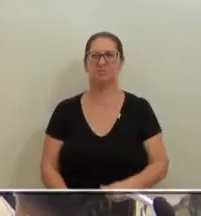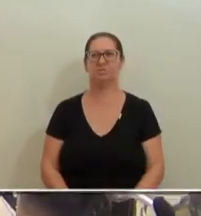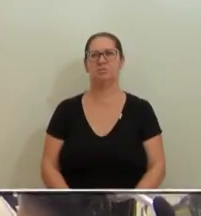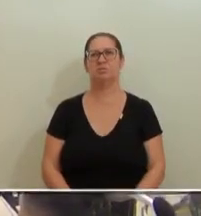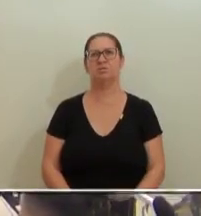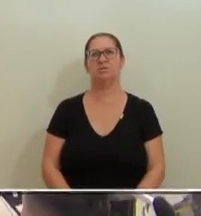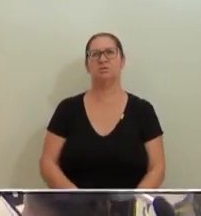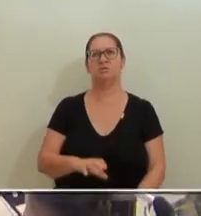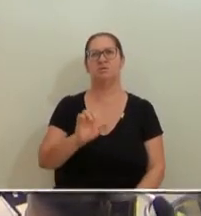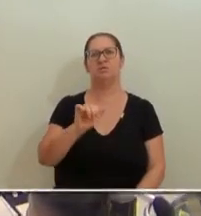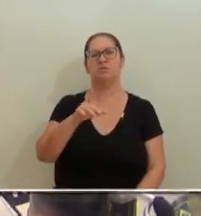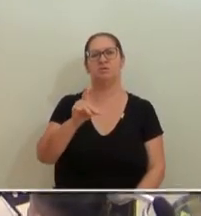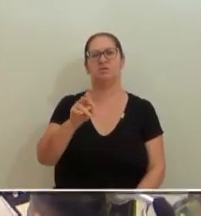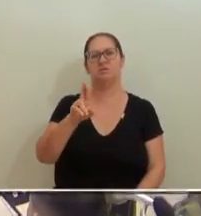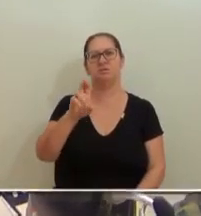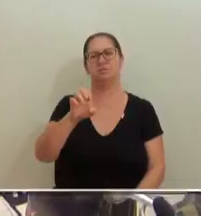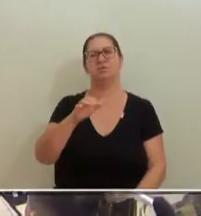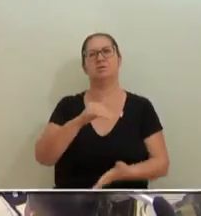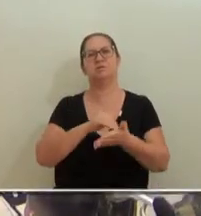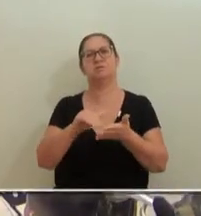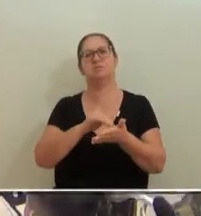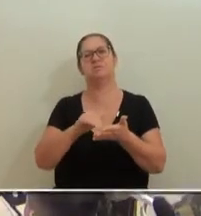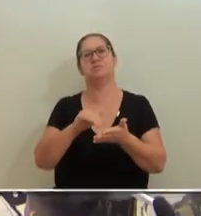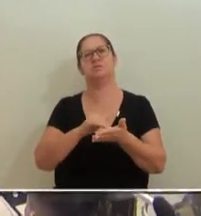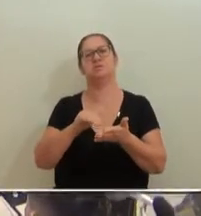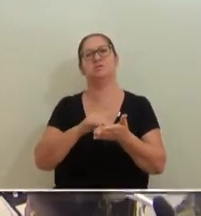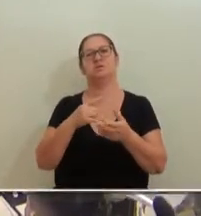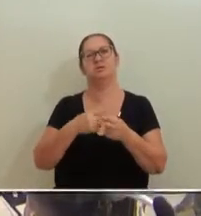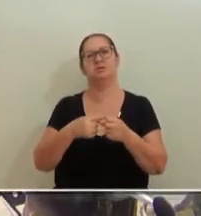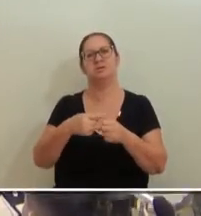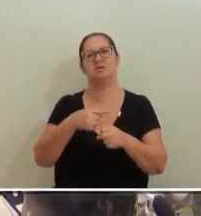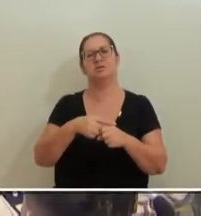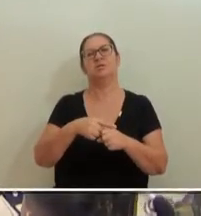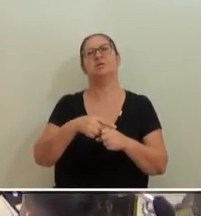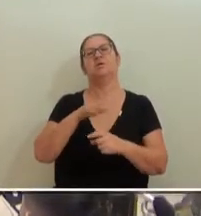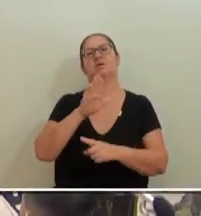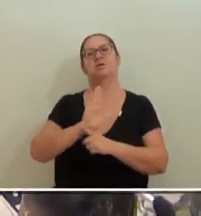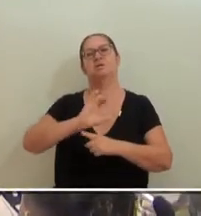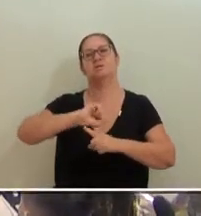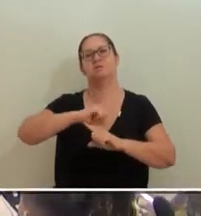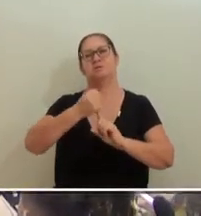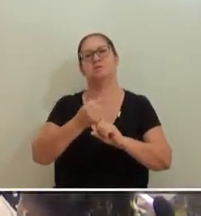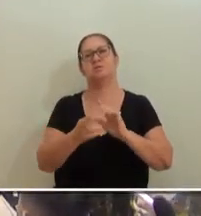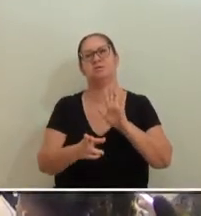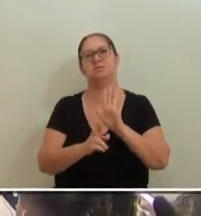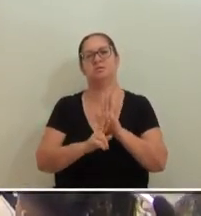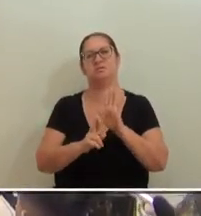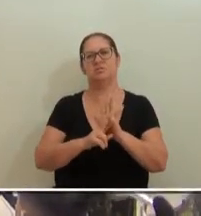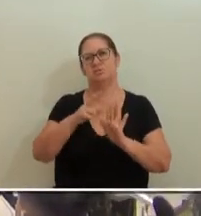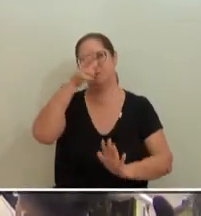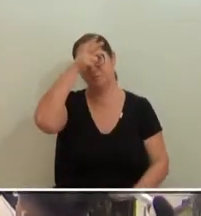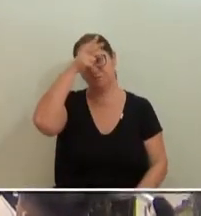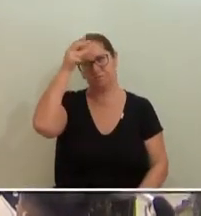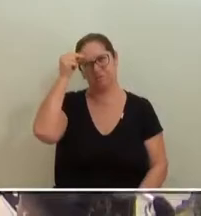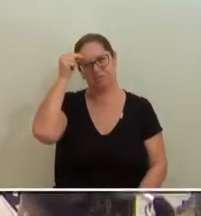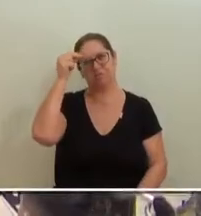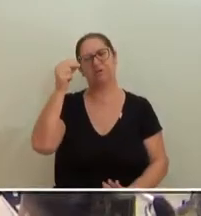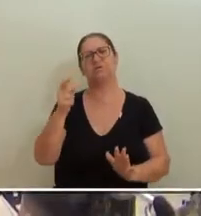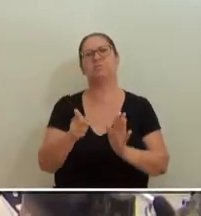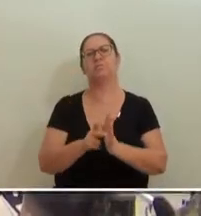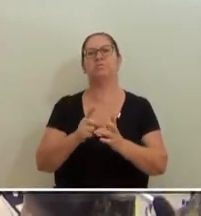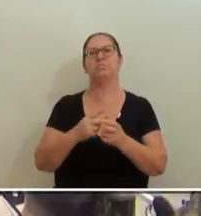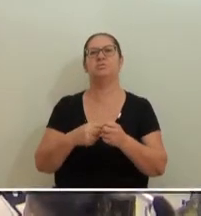Senhor André dos Santos, secretário municipal de assistência social, nesse ato representando o governo do município de Foz do Iguaçu.